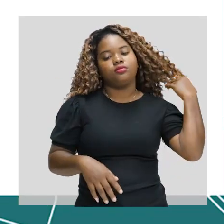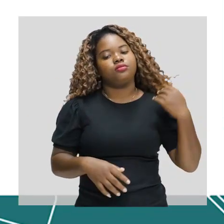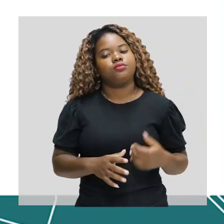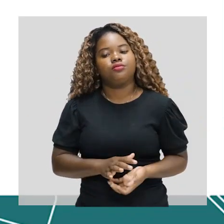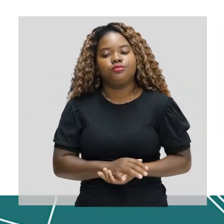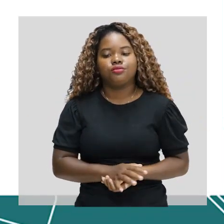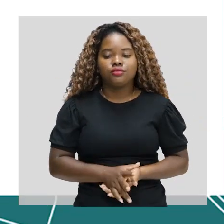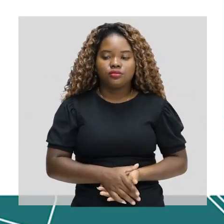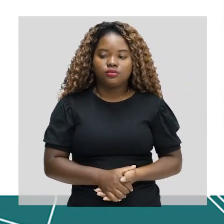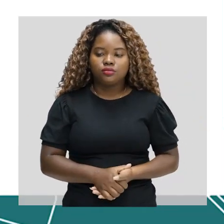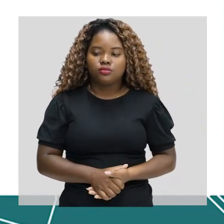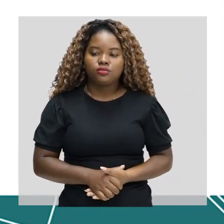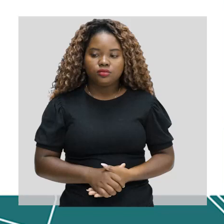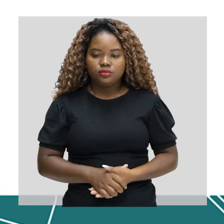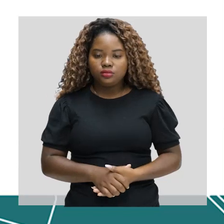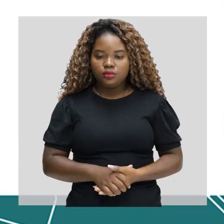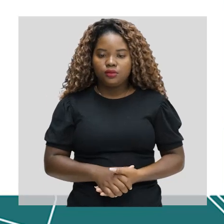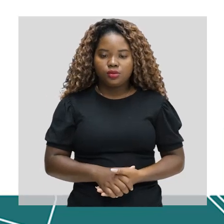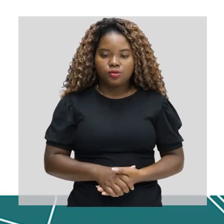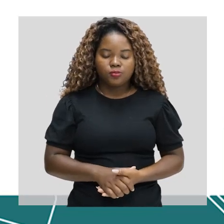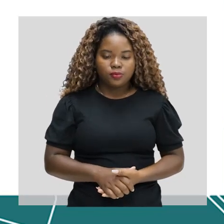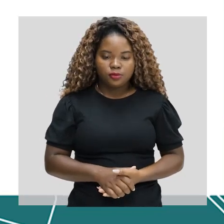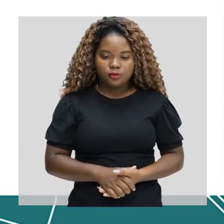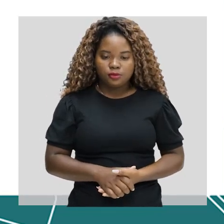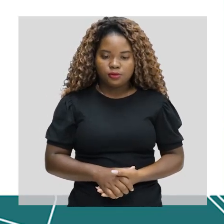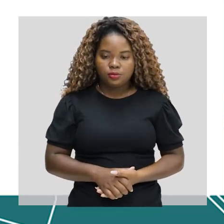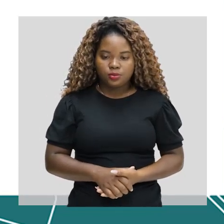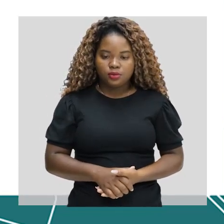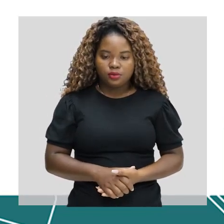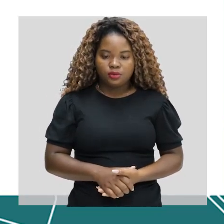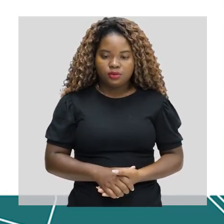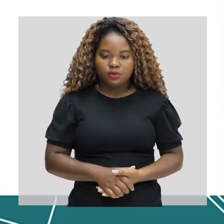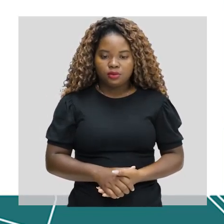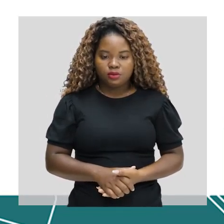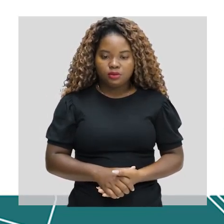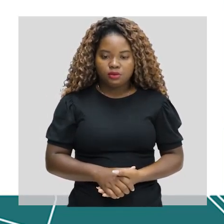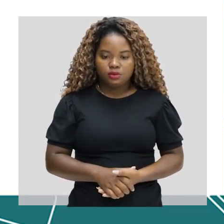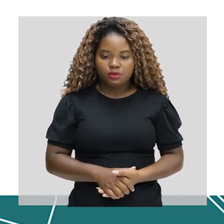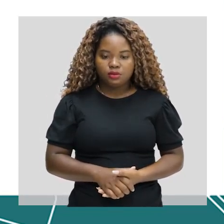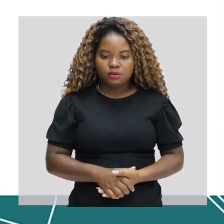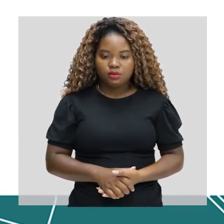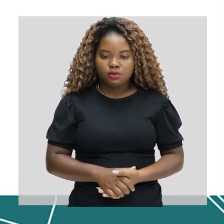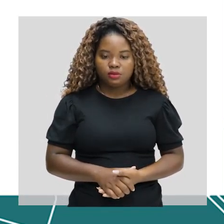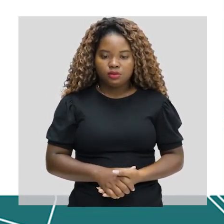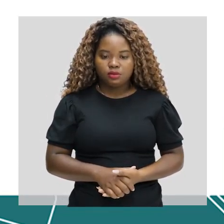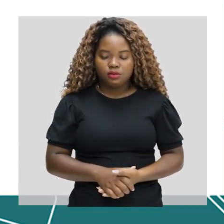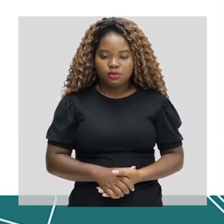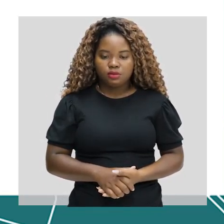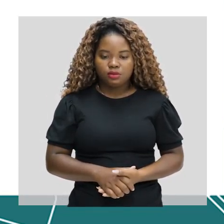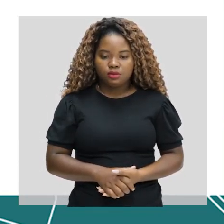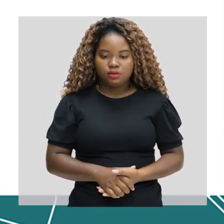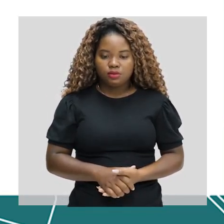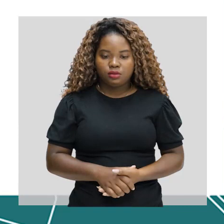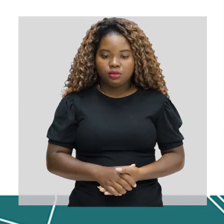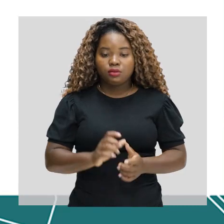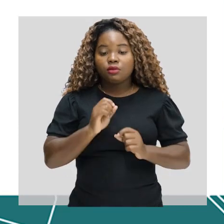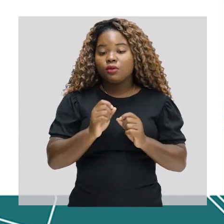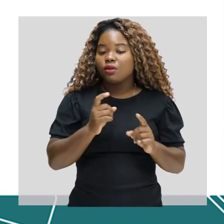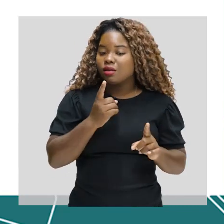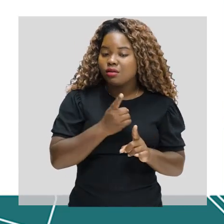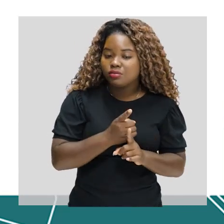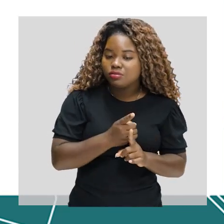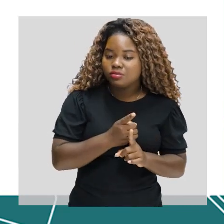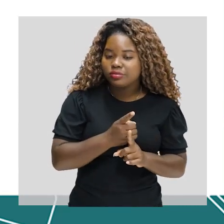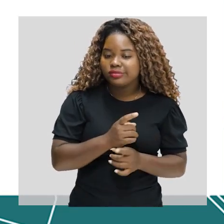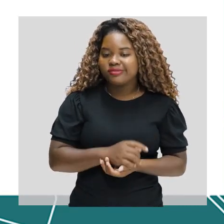Uma cápsula a meio caminho da Lua certamente não encontra. O que ela não vai encontrar? A